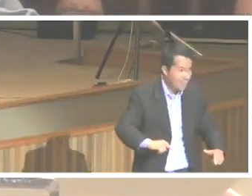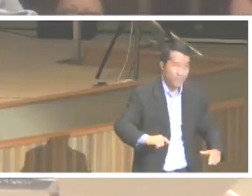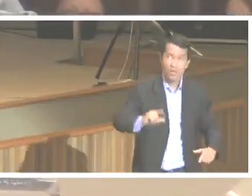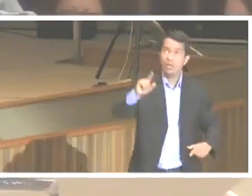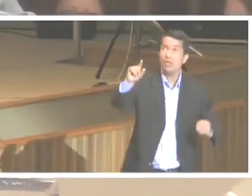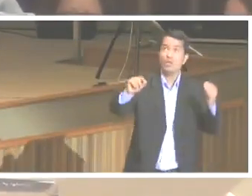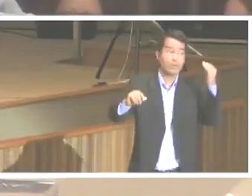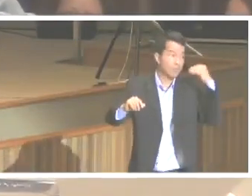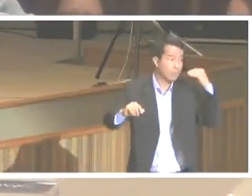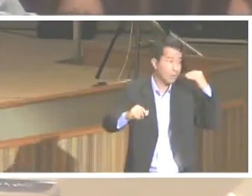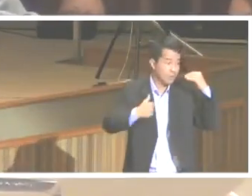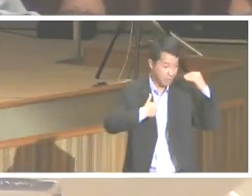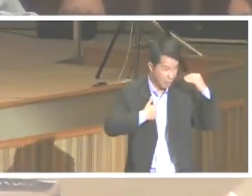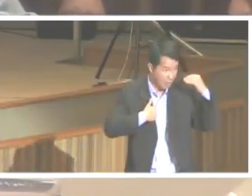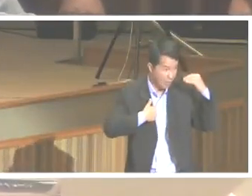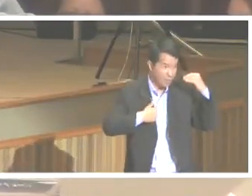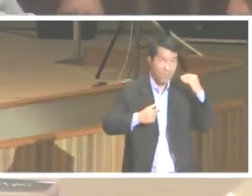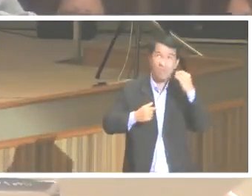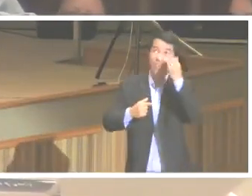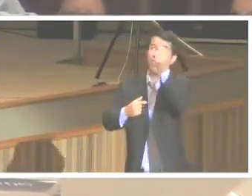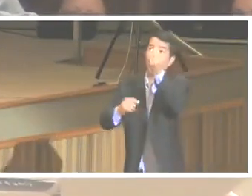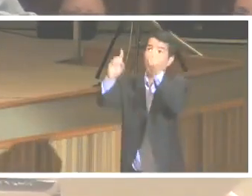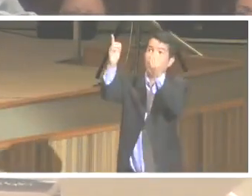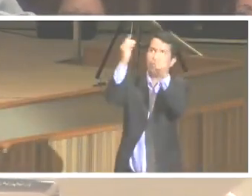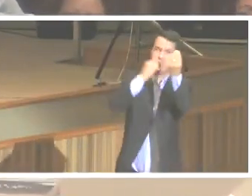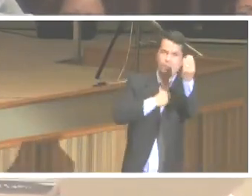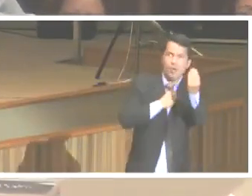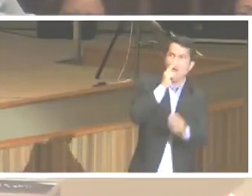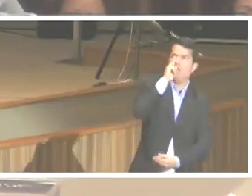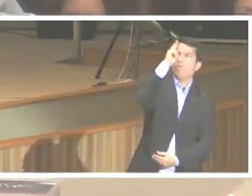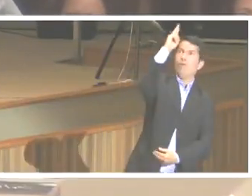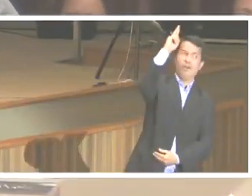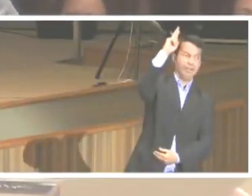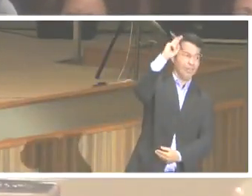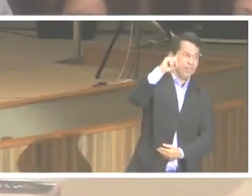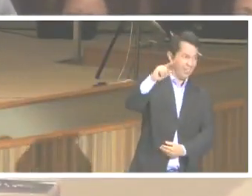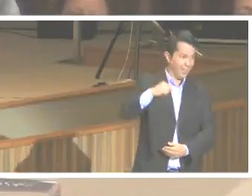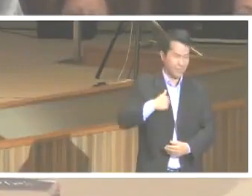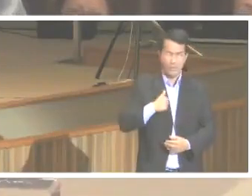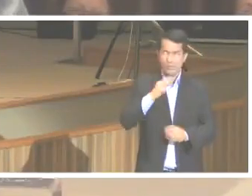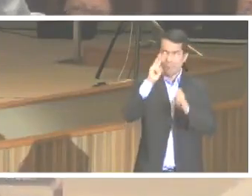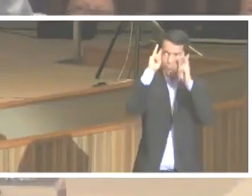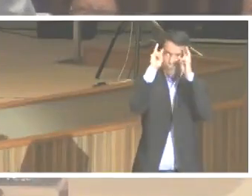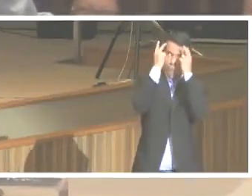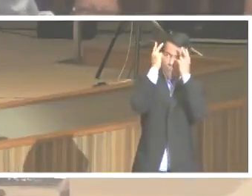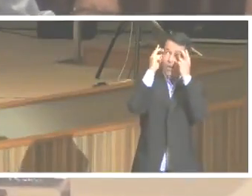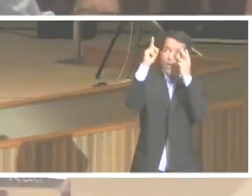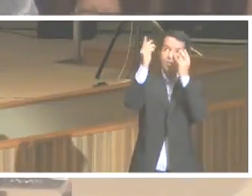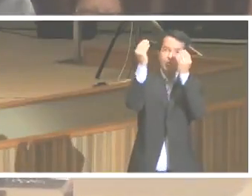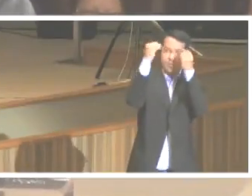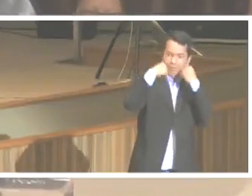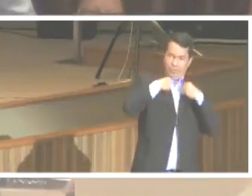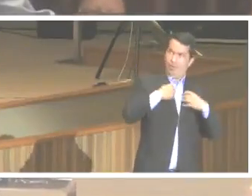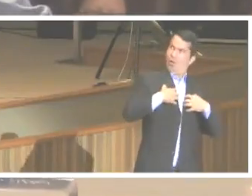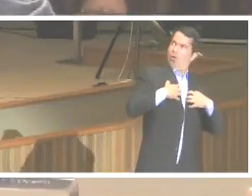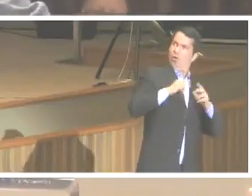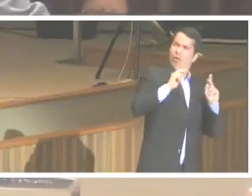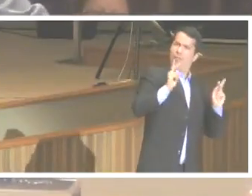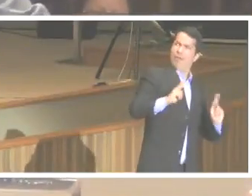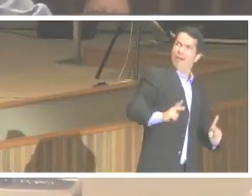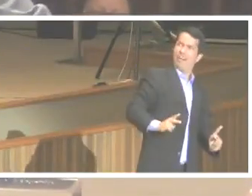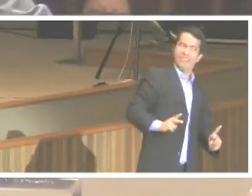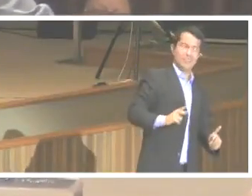saúde dei o temperamento e no mesmo momento me deu virtude o meu sócio virá